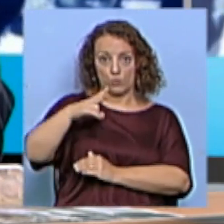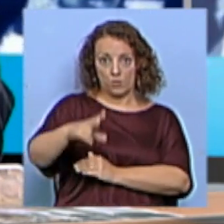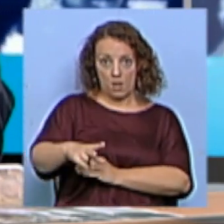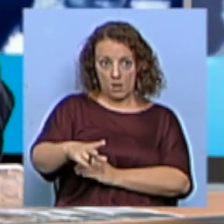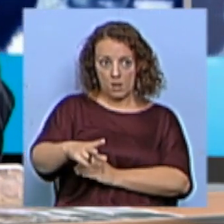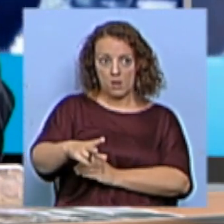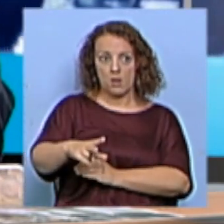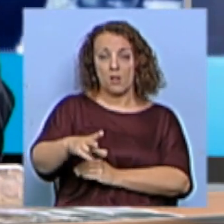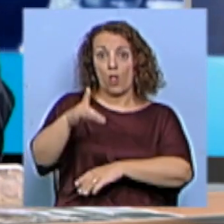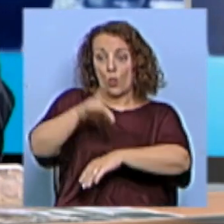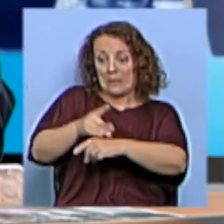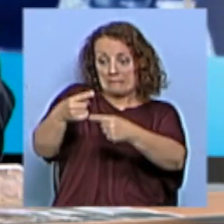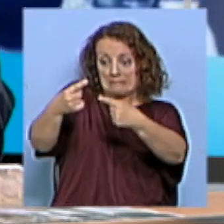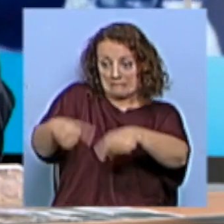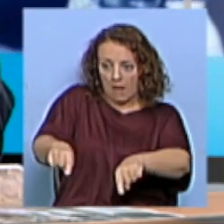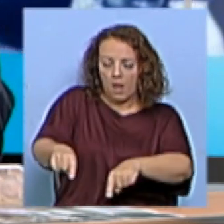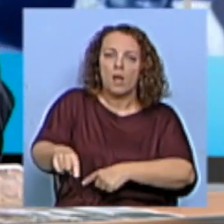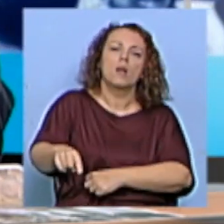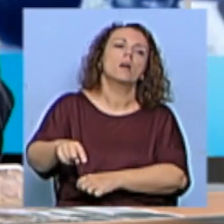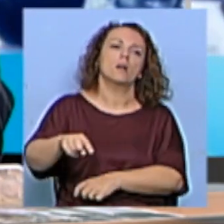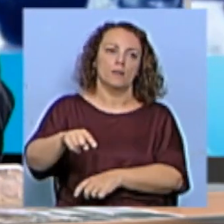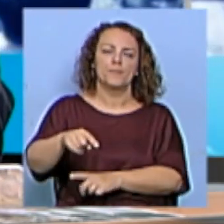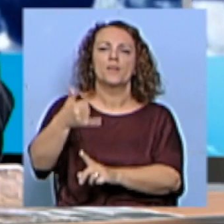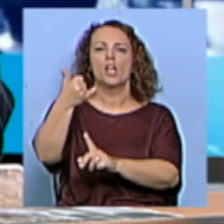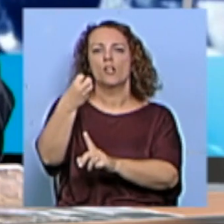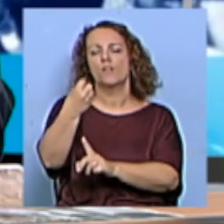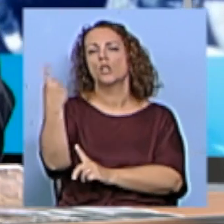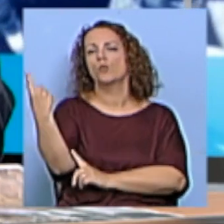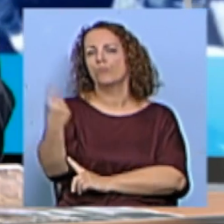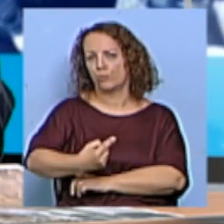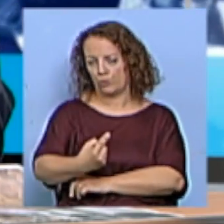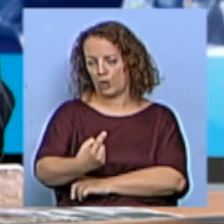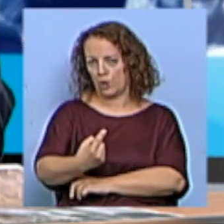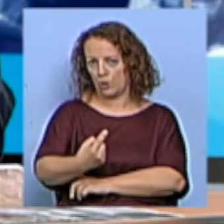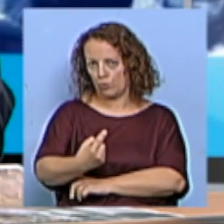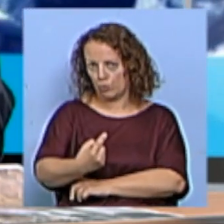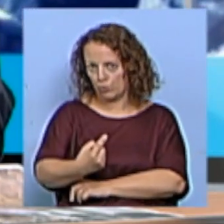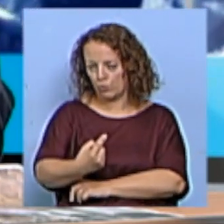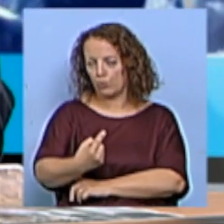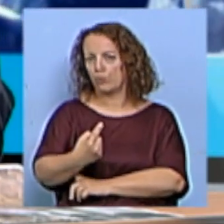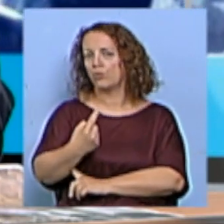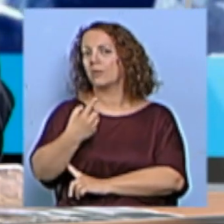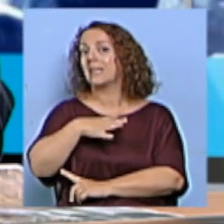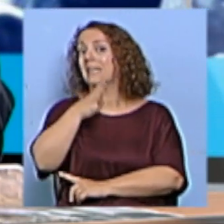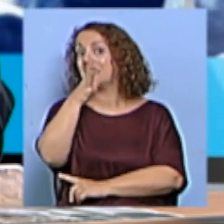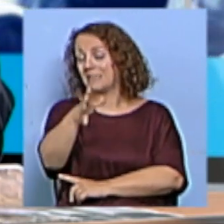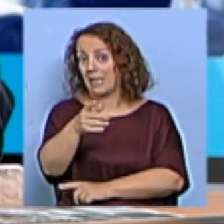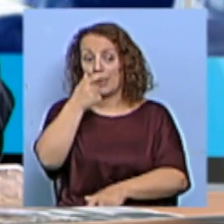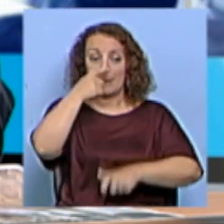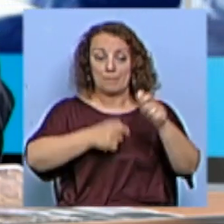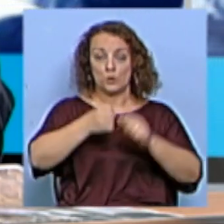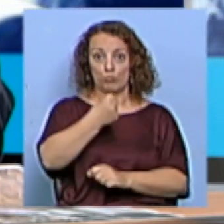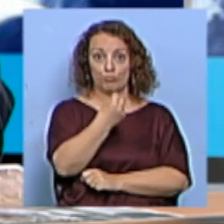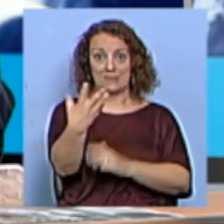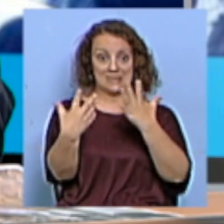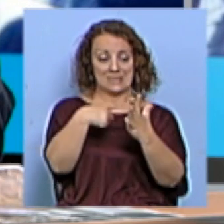com esta doença, uma mortalidade de 20%. Ou seja, em cada 5 pessoas com